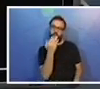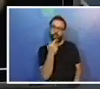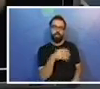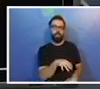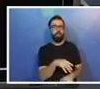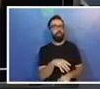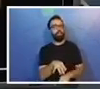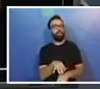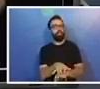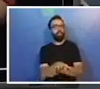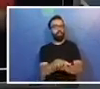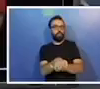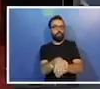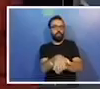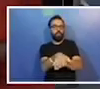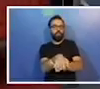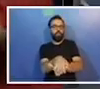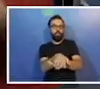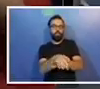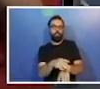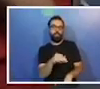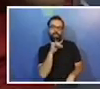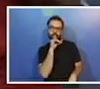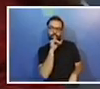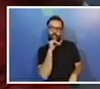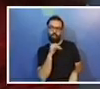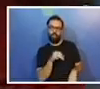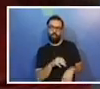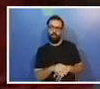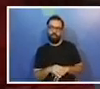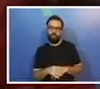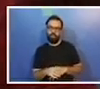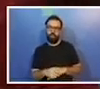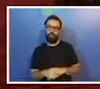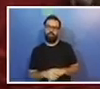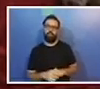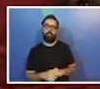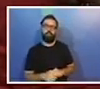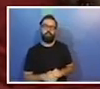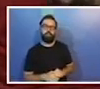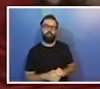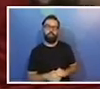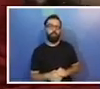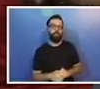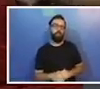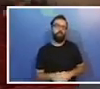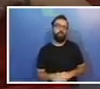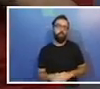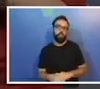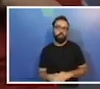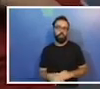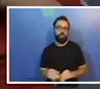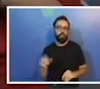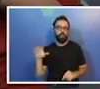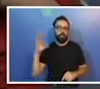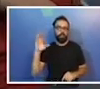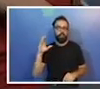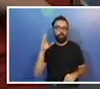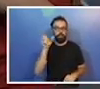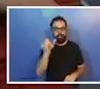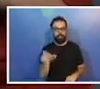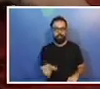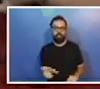havia esses ataques. E uma coisa, por que os cientistas estão estudando essas hipóteses? Porque já